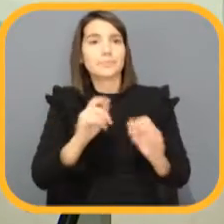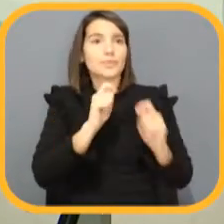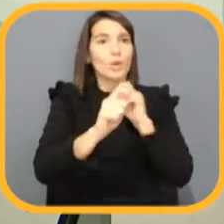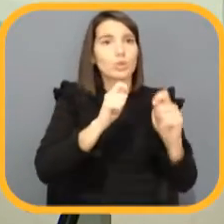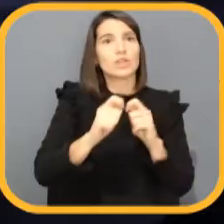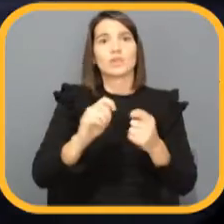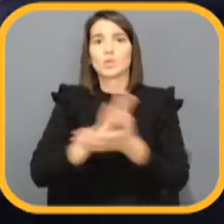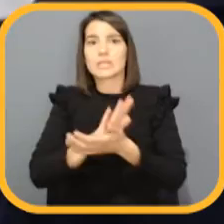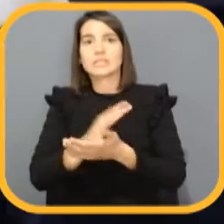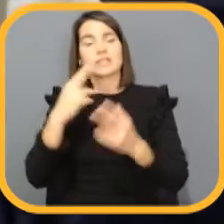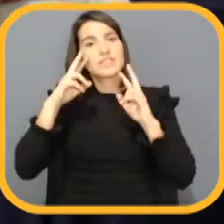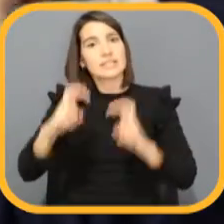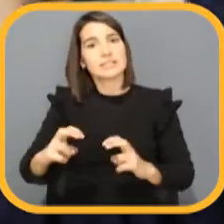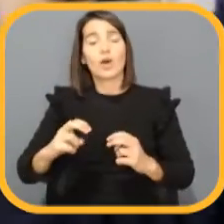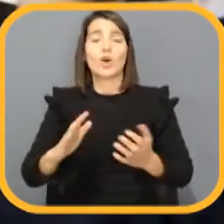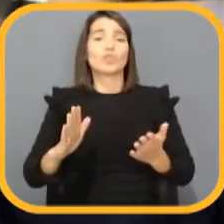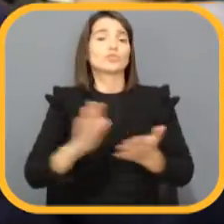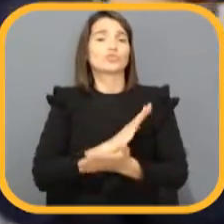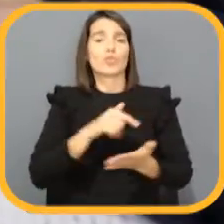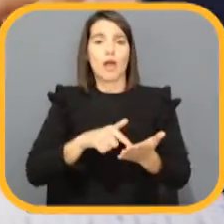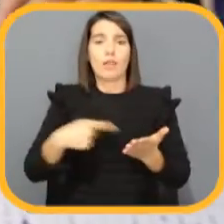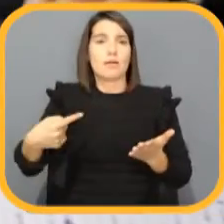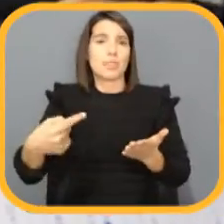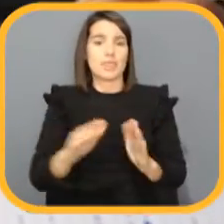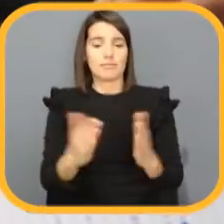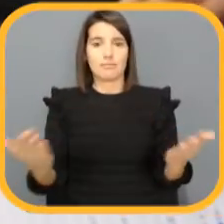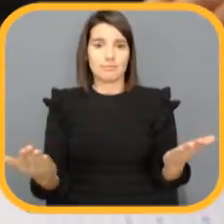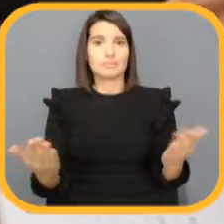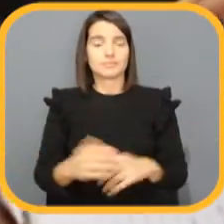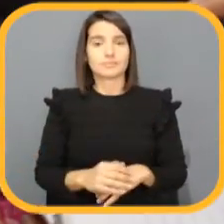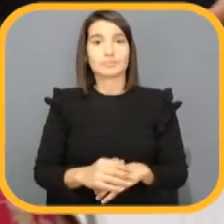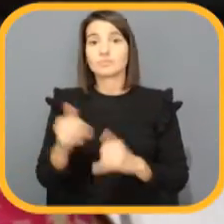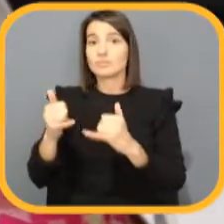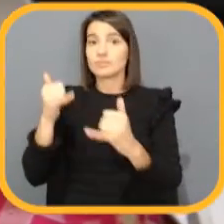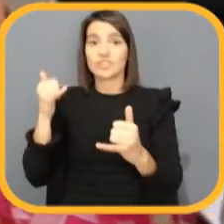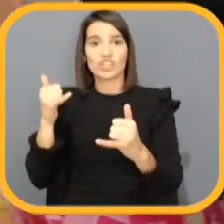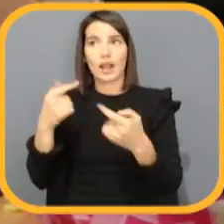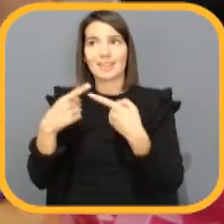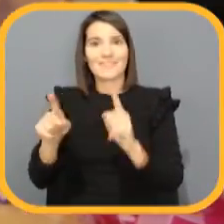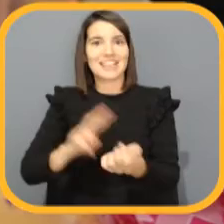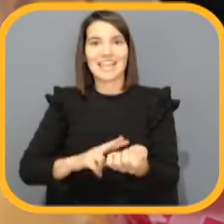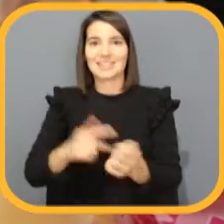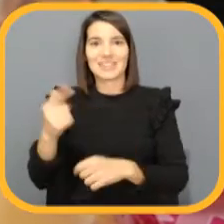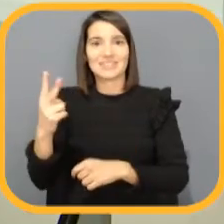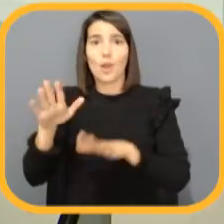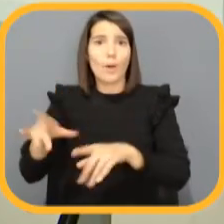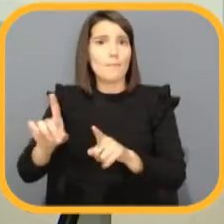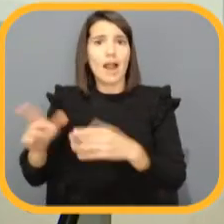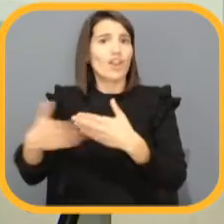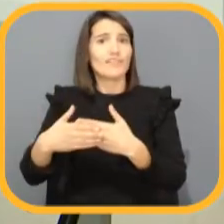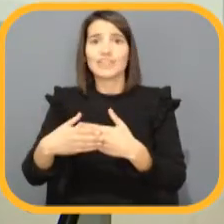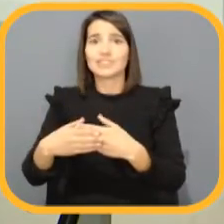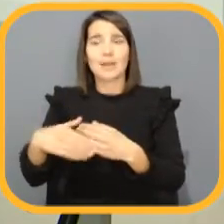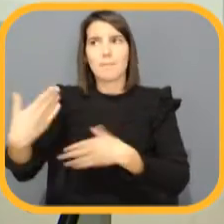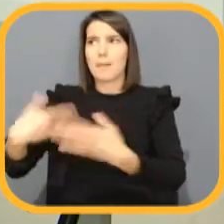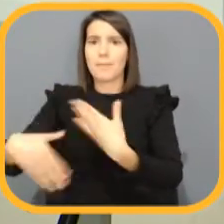do digital first. As pessoas hoje têm a felicidade de poder consumir notícias onde quiserem e têm escolha. Portanto, é muito importante